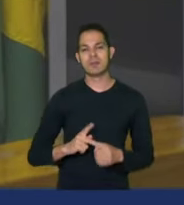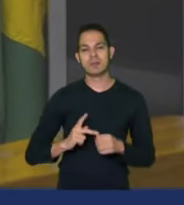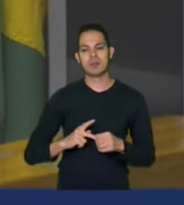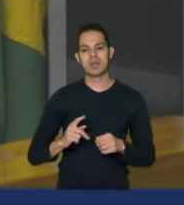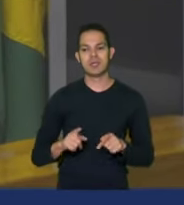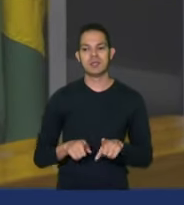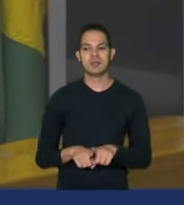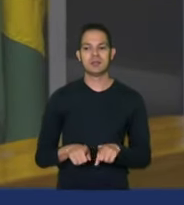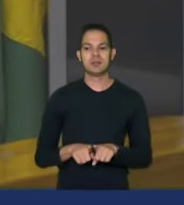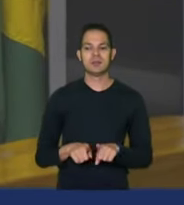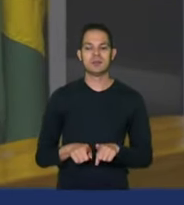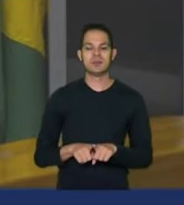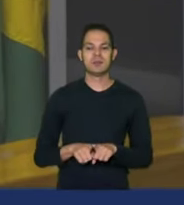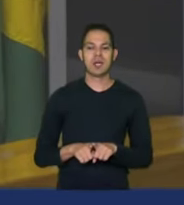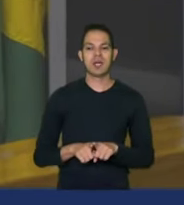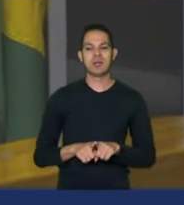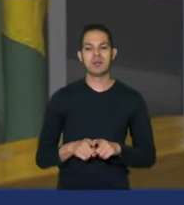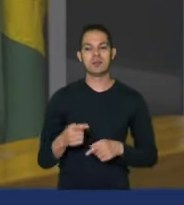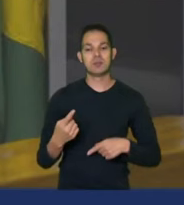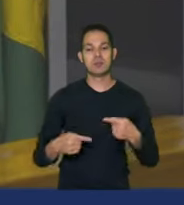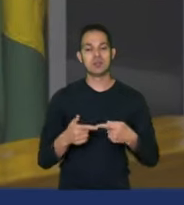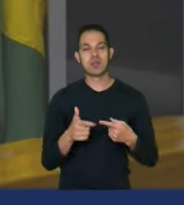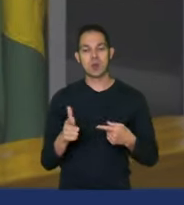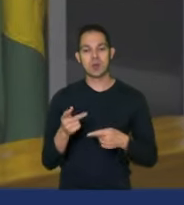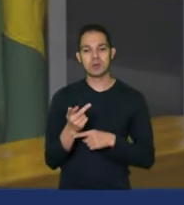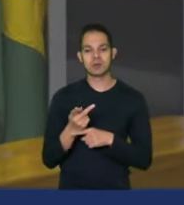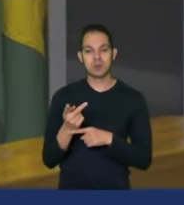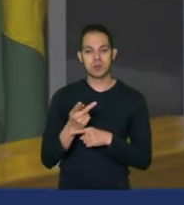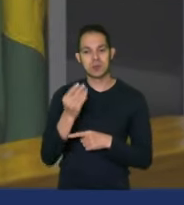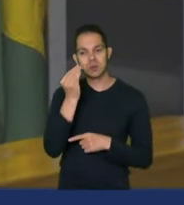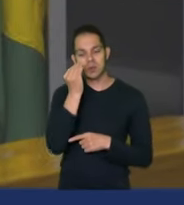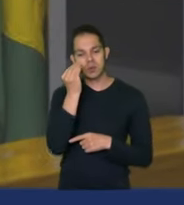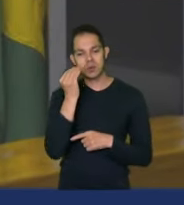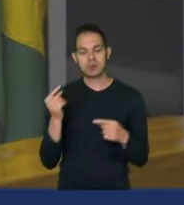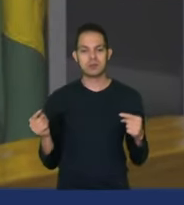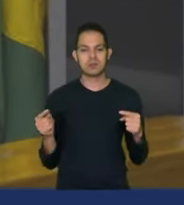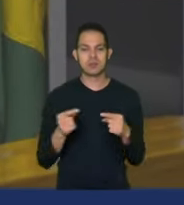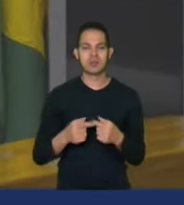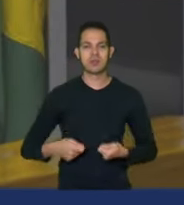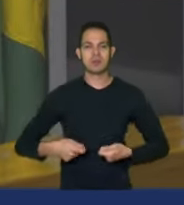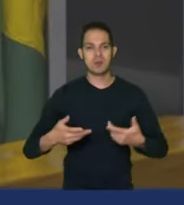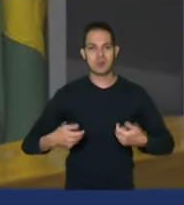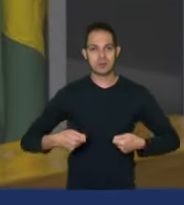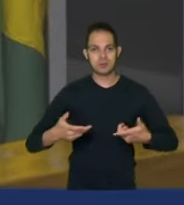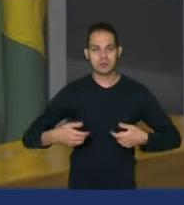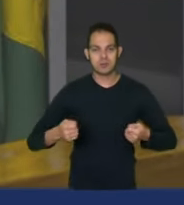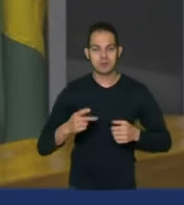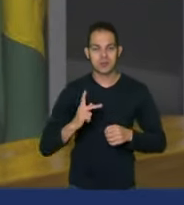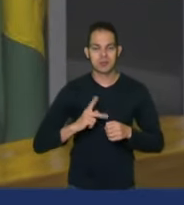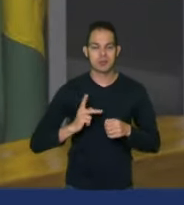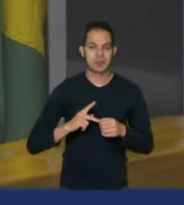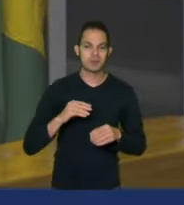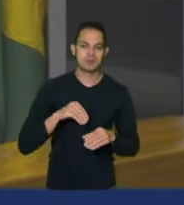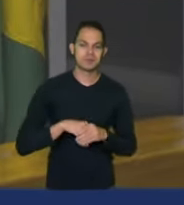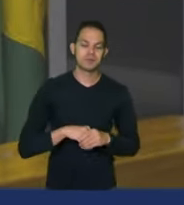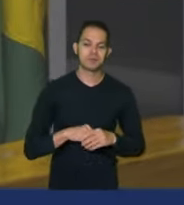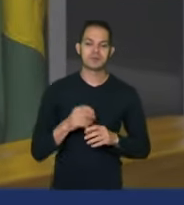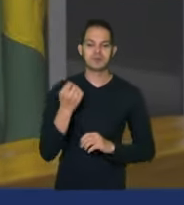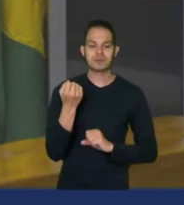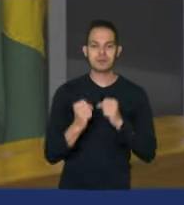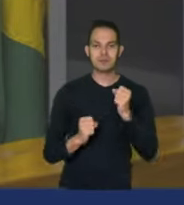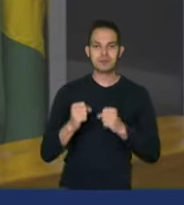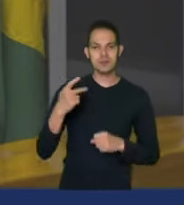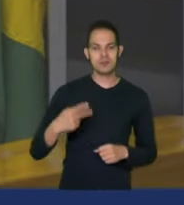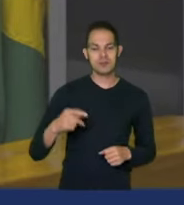buscando outro tipo de política que tenha a ver com os custos incorridos pela Petrobras, que tem o refino nacional e tem